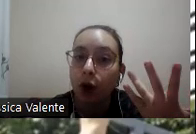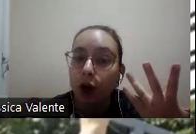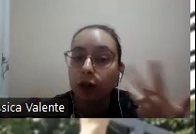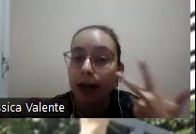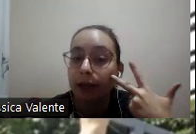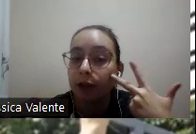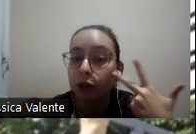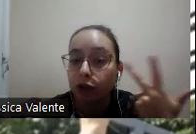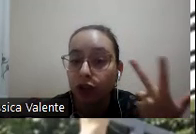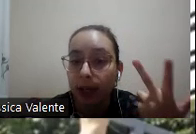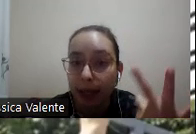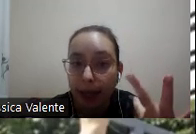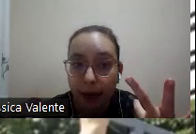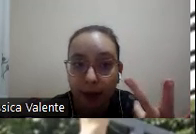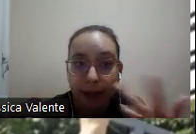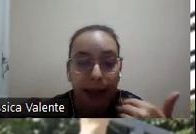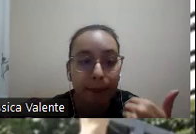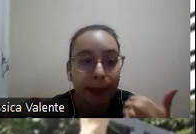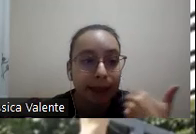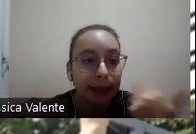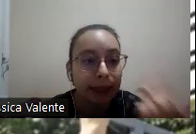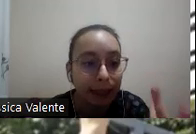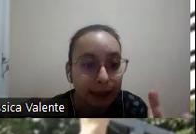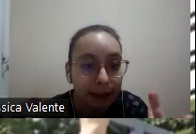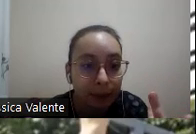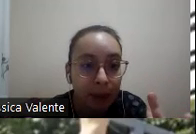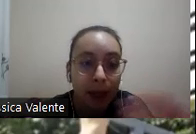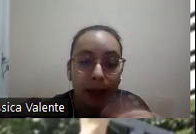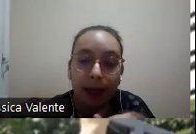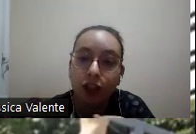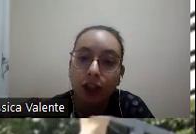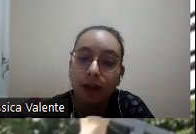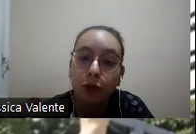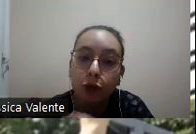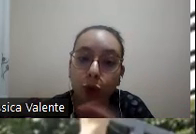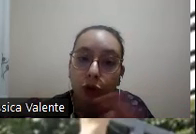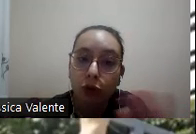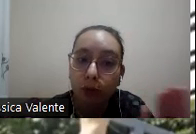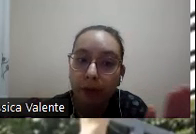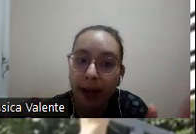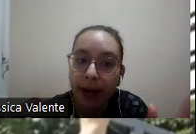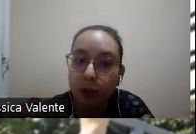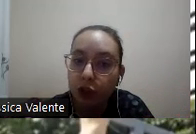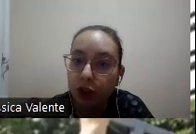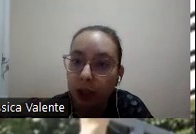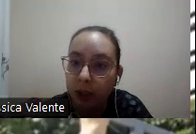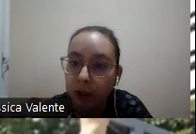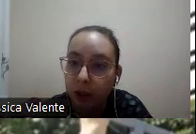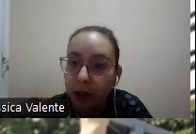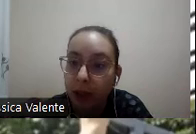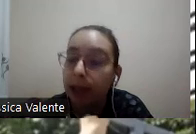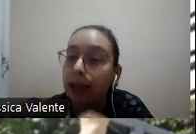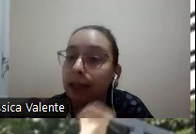uma foto do carnaval no Rio de Janeiro, isso aqui é a Praça 15, e a gente está vendo surdos com várias